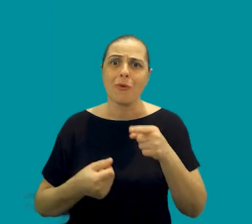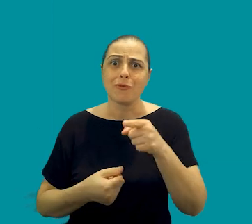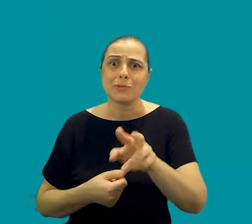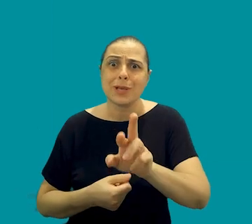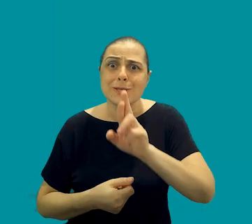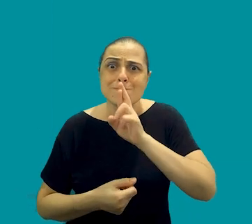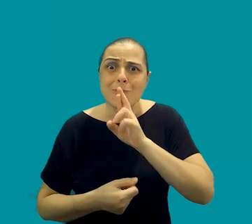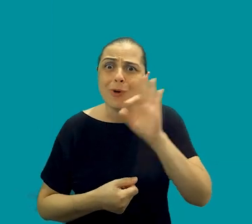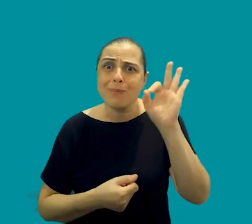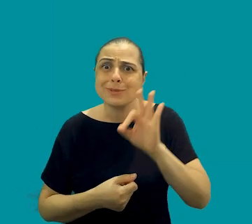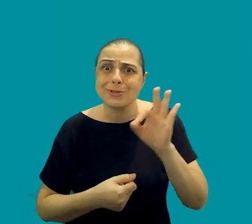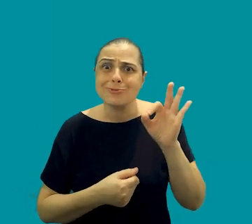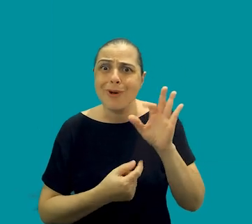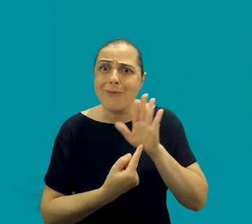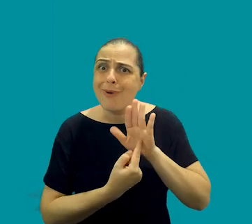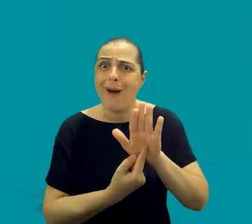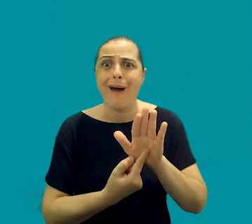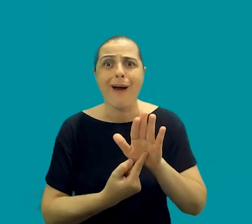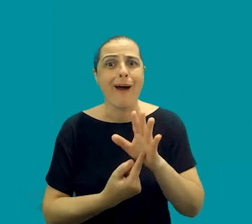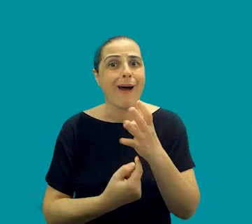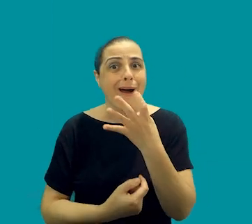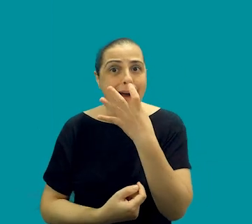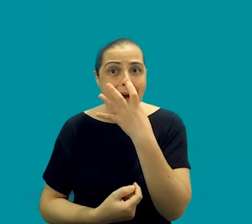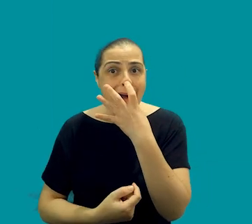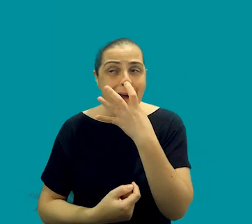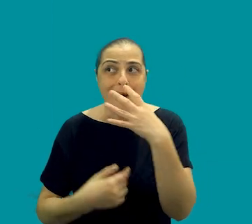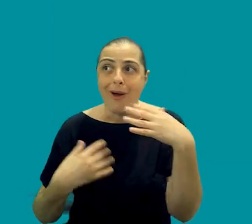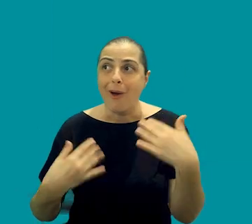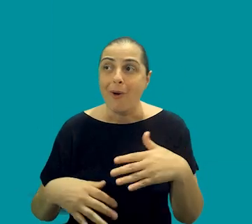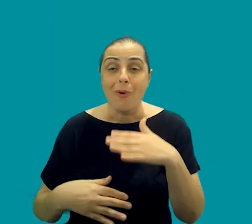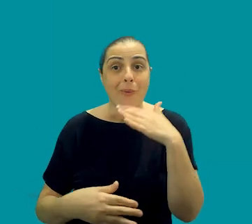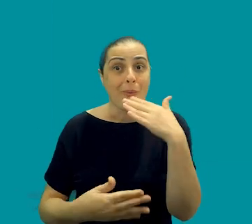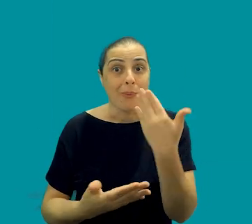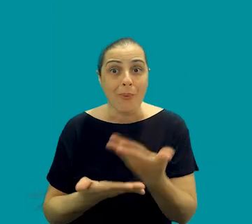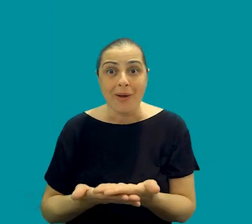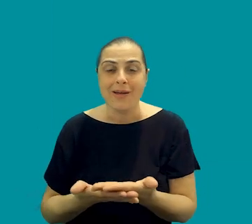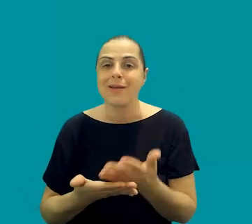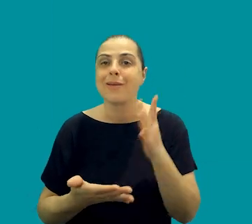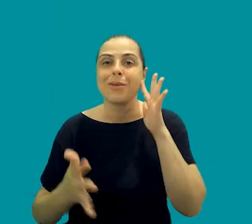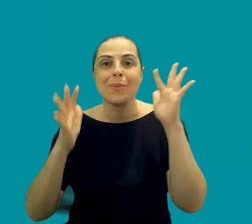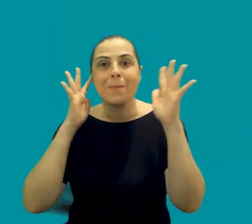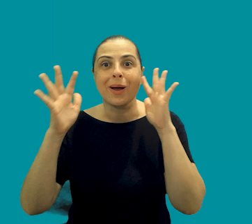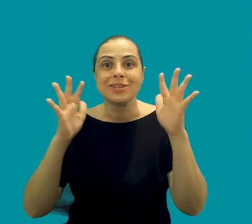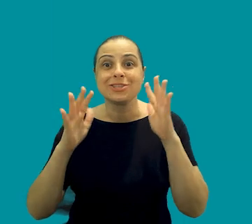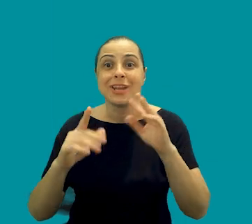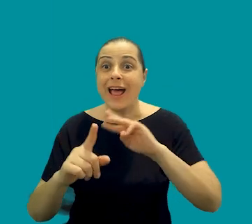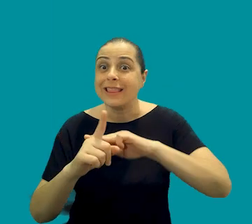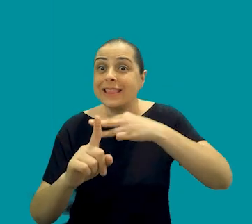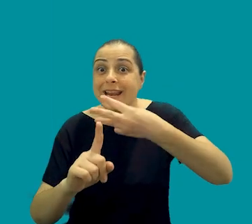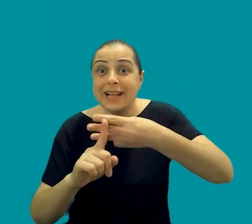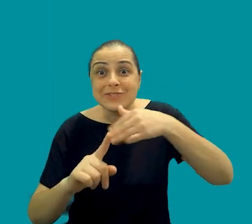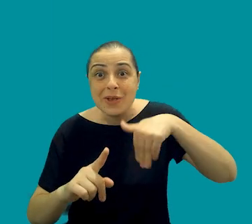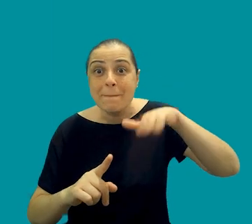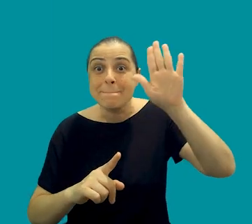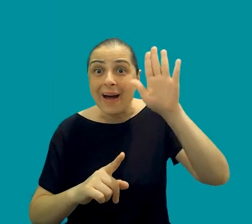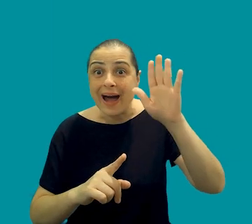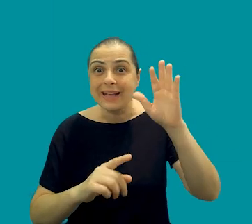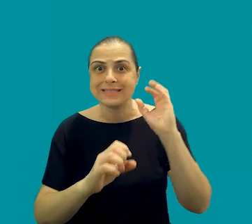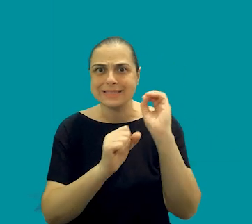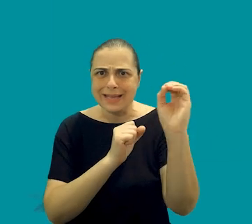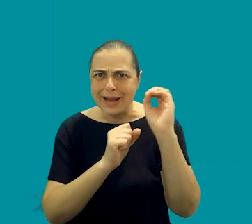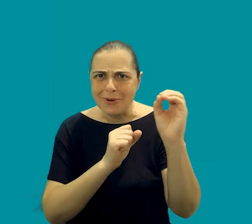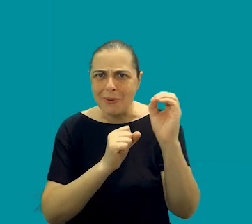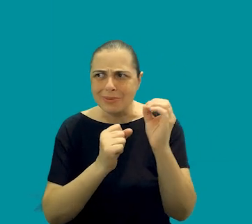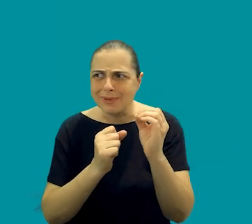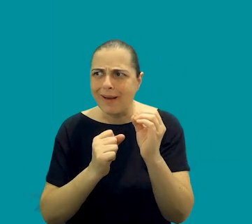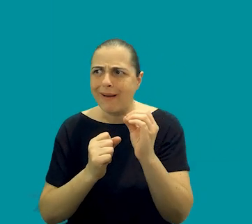vocês trouxeram é impressionante, assim. Então, se tivessem 3 Andréas, 3 Lorenas e mais 3 Carlotas, a